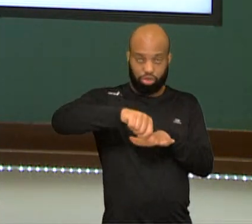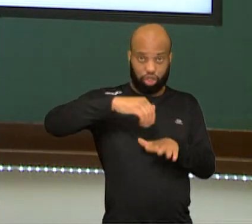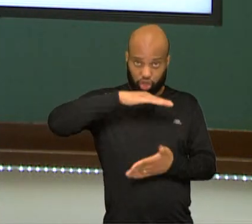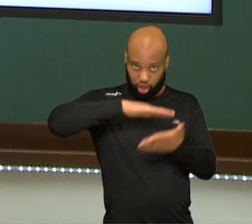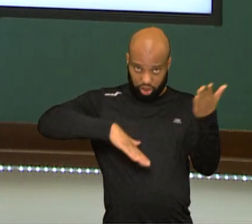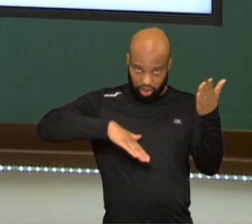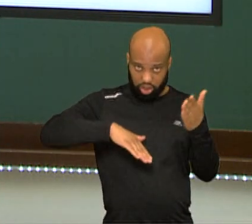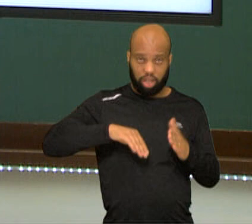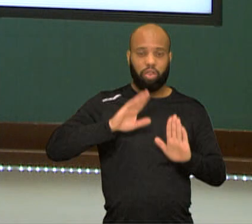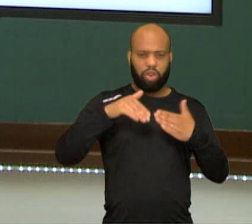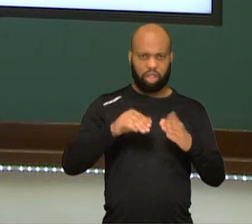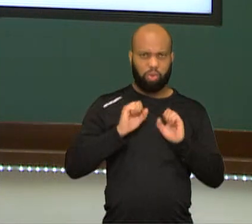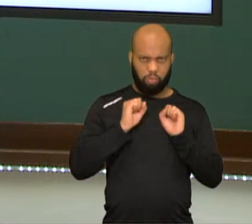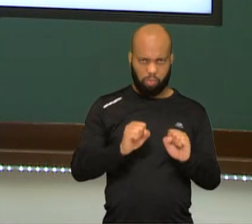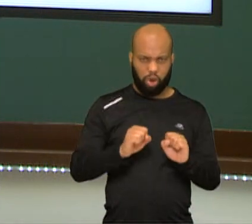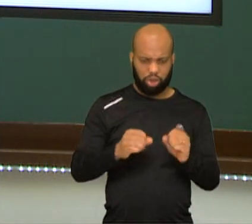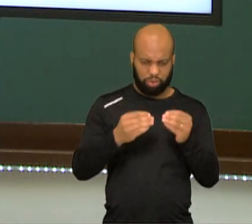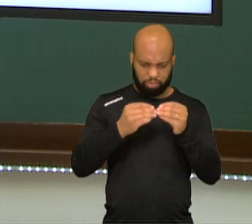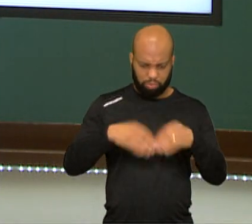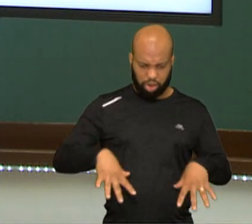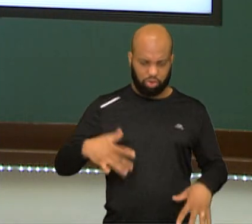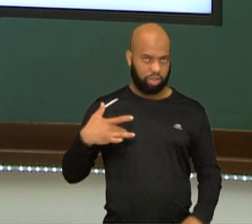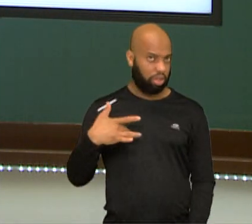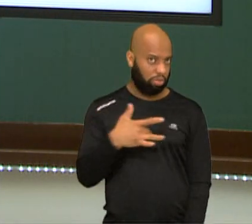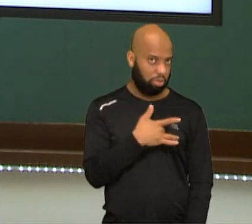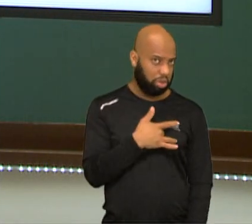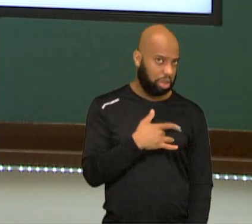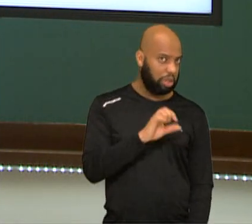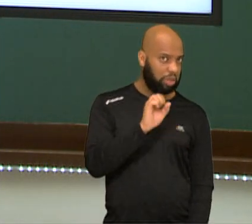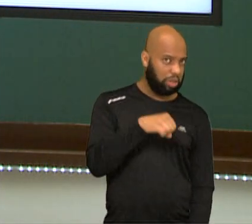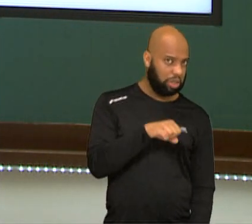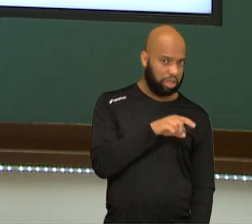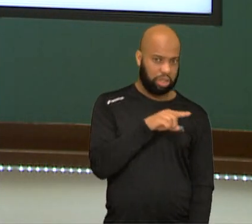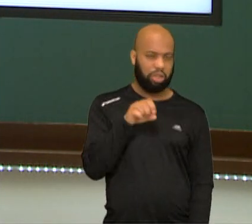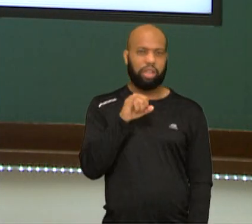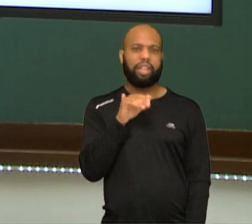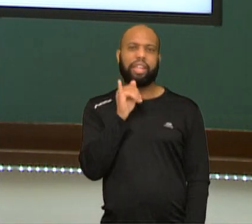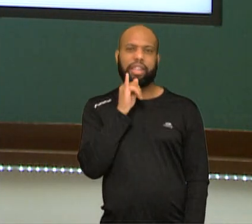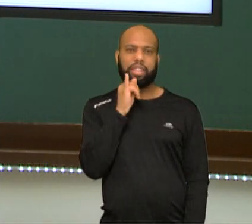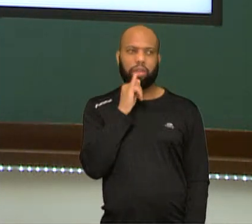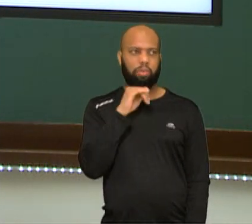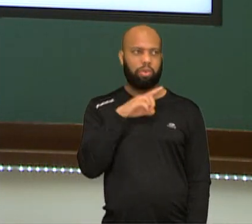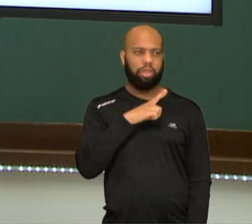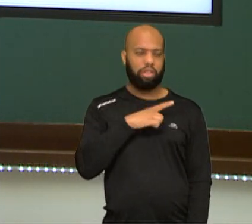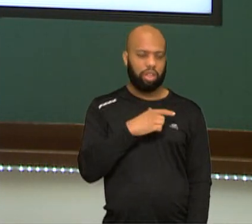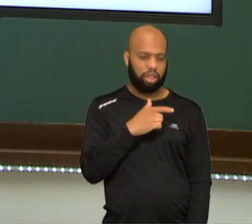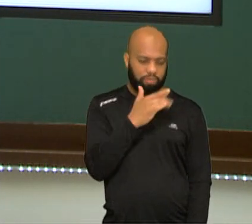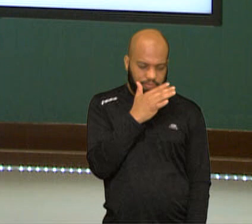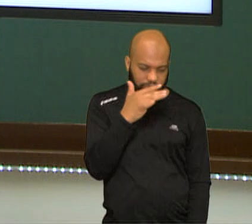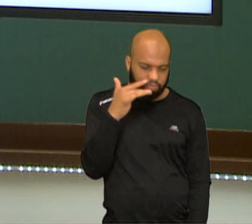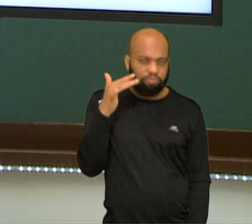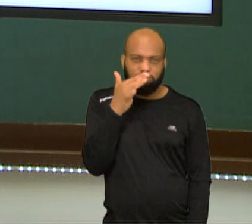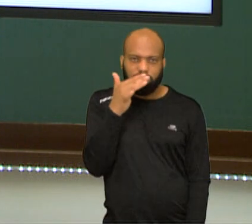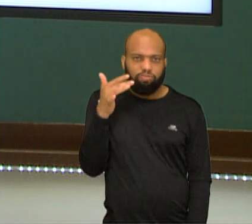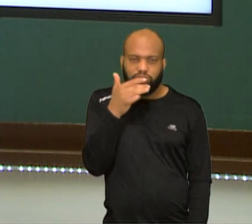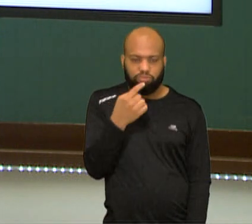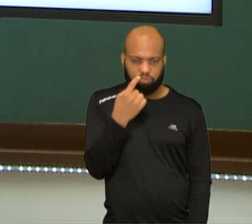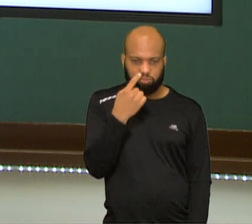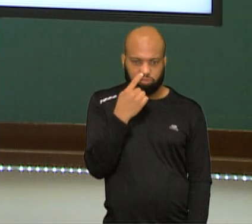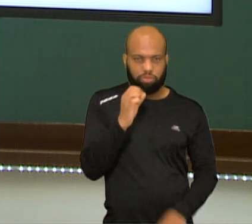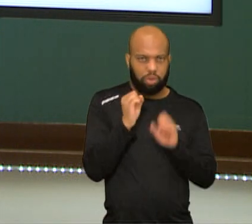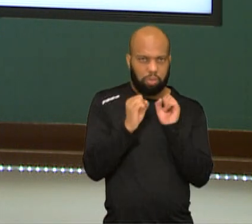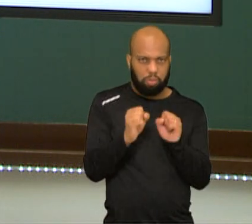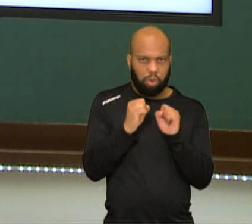pode ser prejudicial à saúde? Será? Será que nós inalarmos esta substância? Será que ela